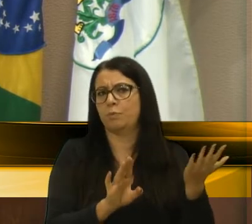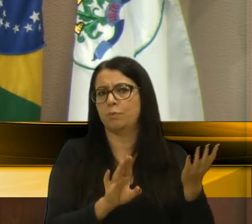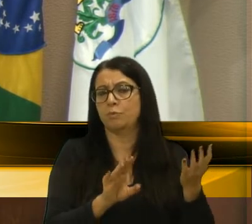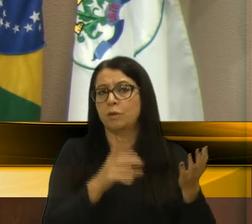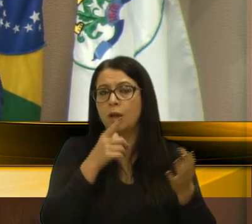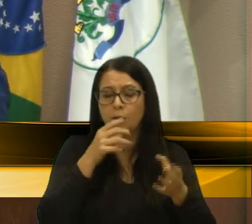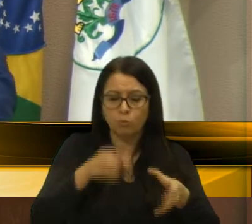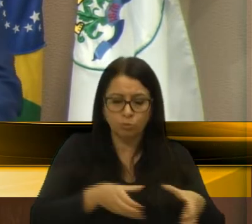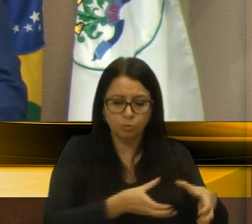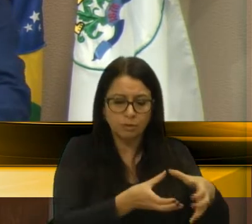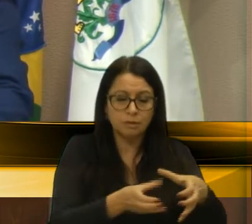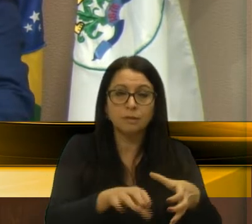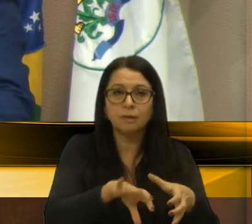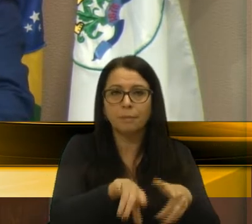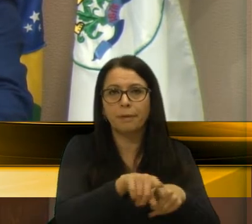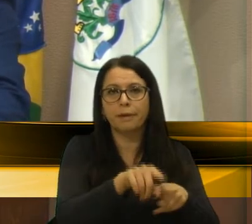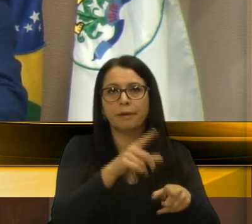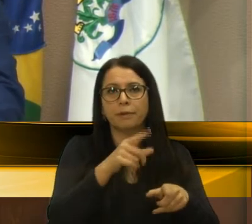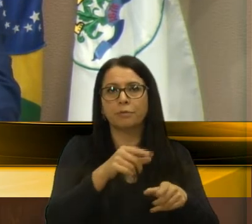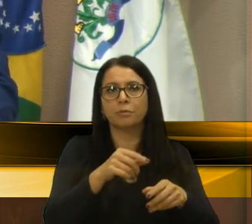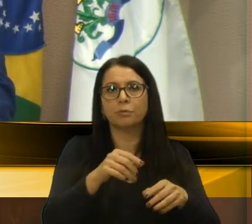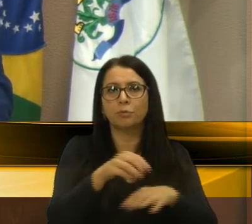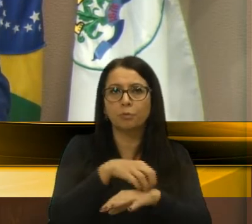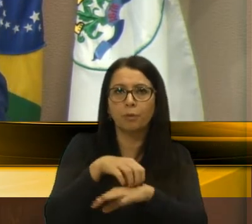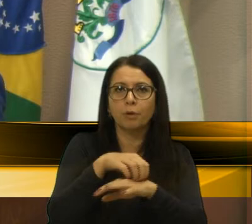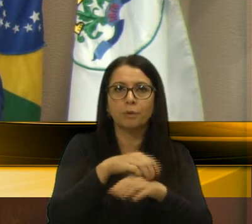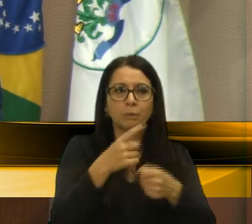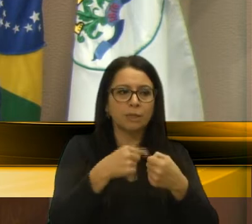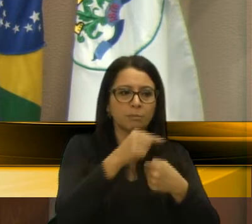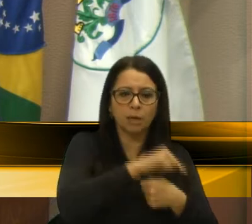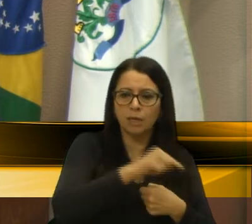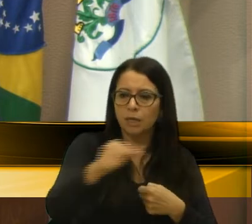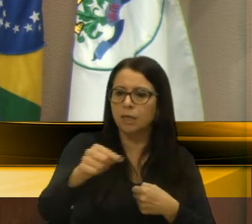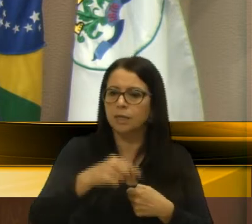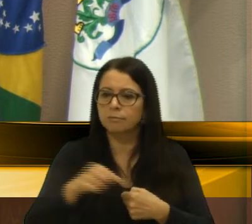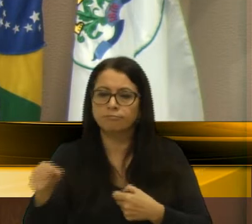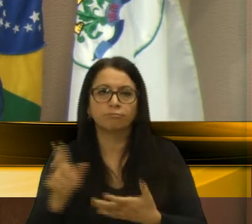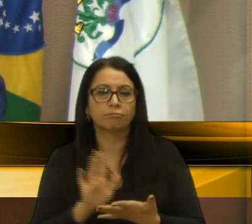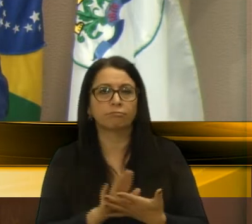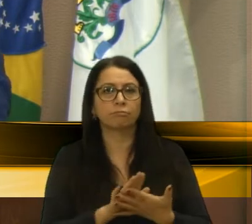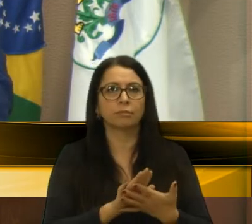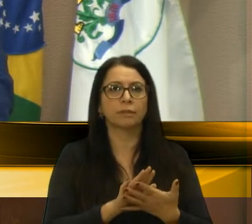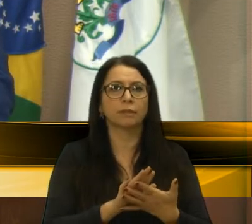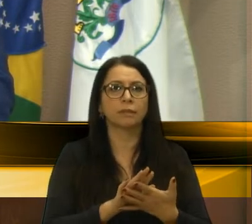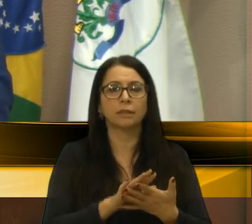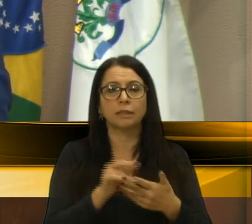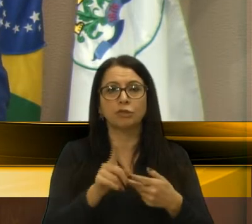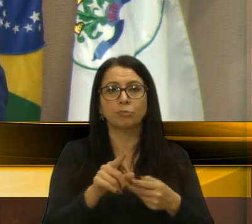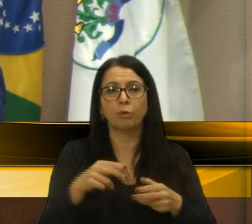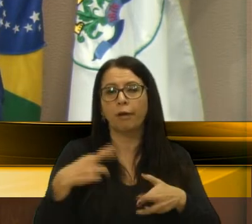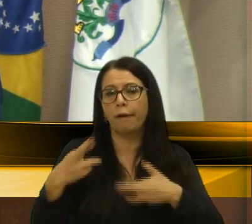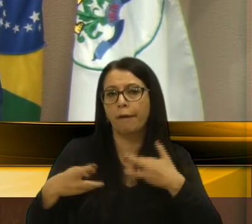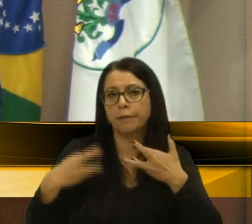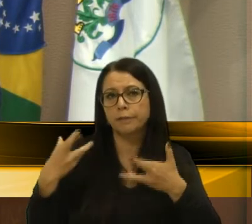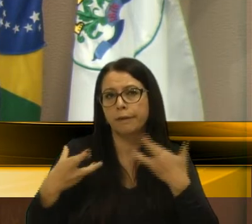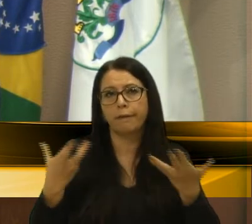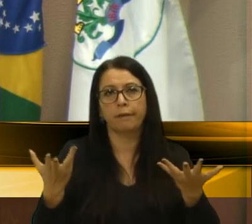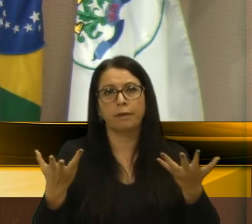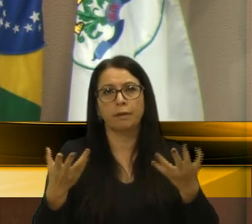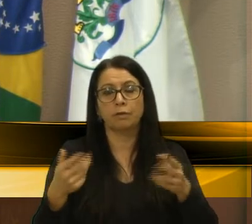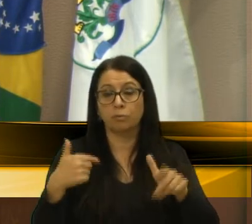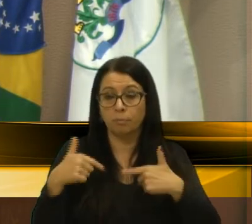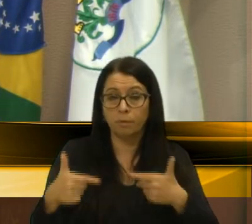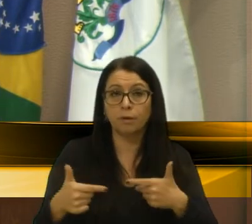saneamento, no transporte coletivo entre municípios, questões de lazer, questões de